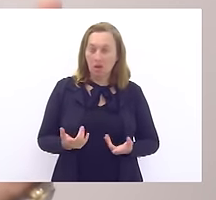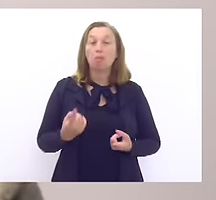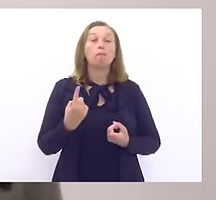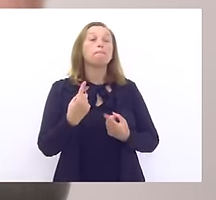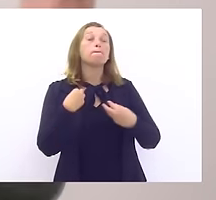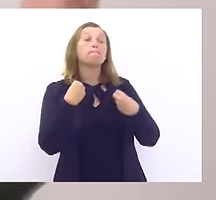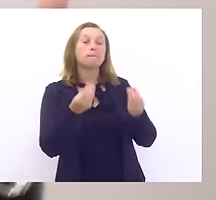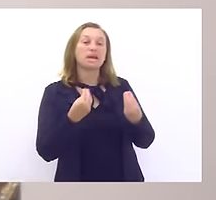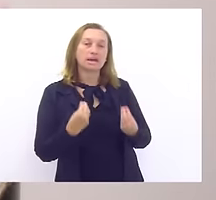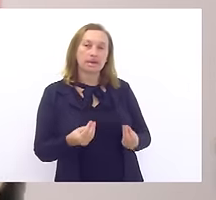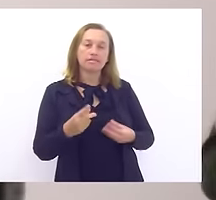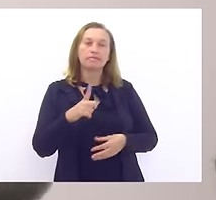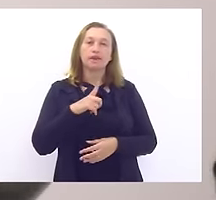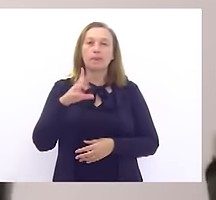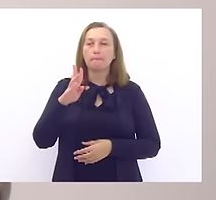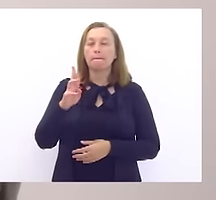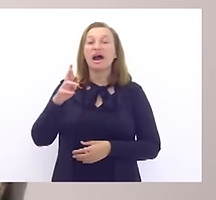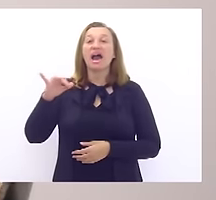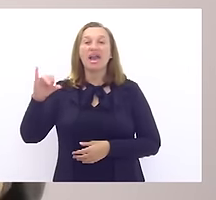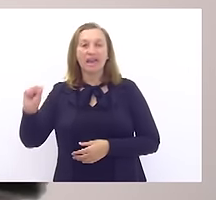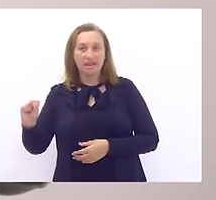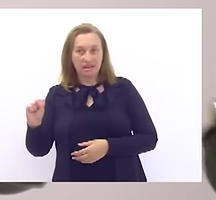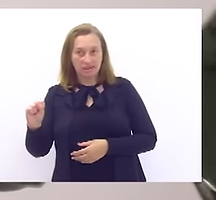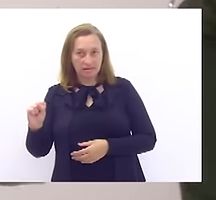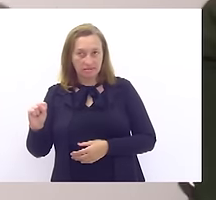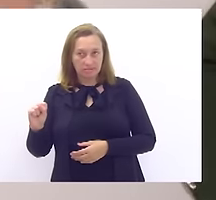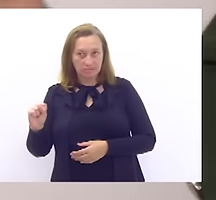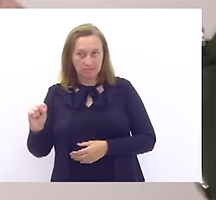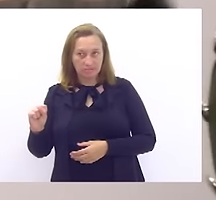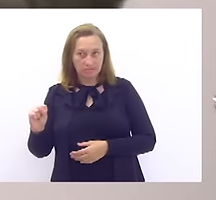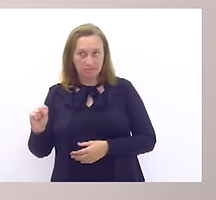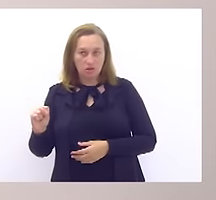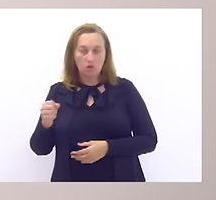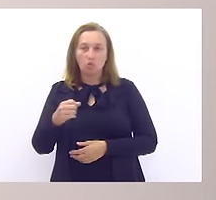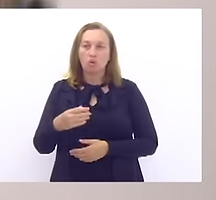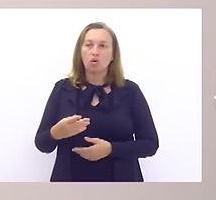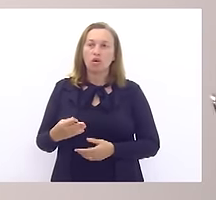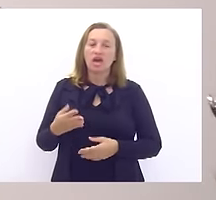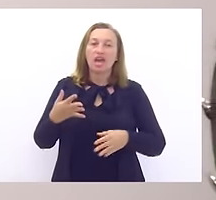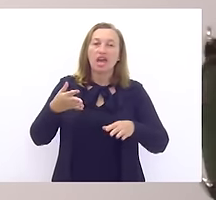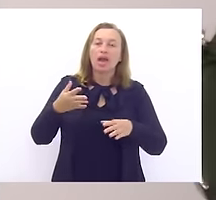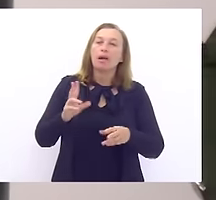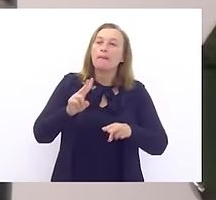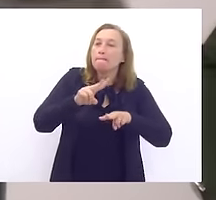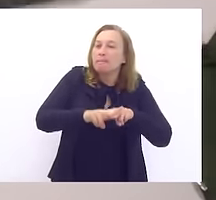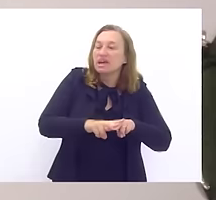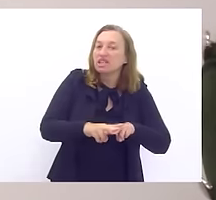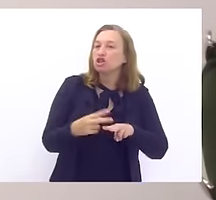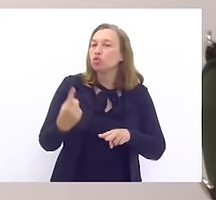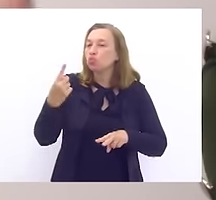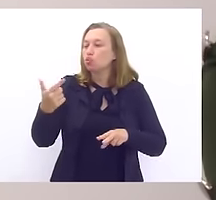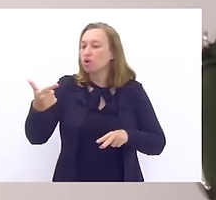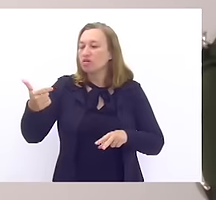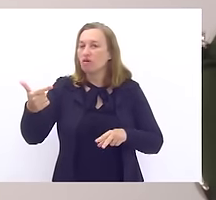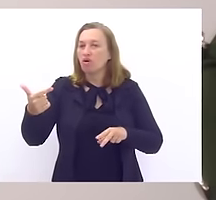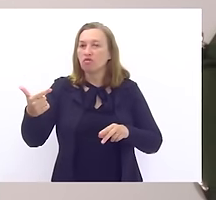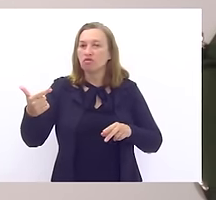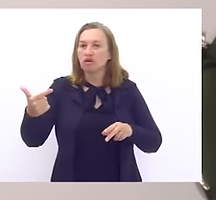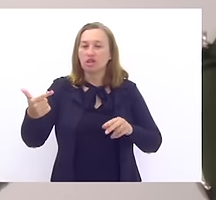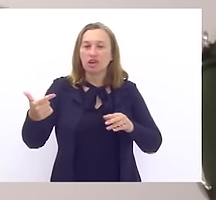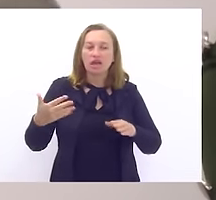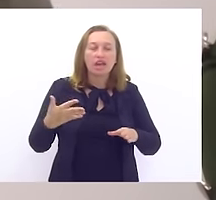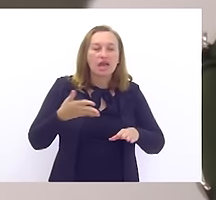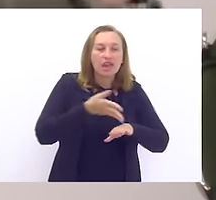existindo na barreira tá enxugando o gelo nosso Governador prende um fuzil entra mil tende uma granada entre duas mil